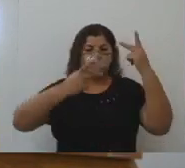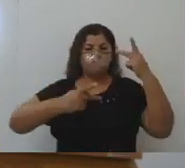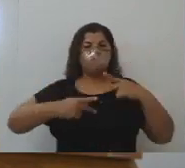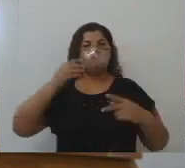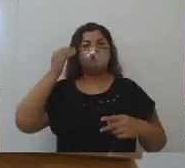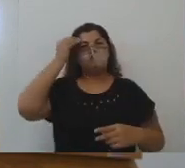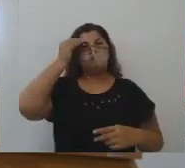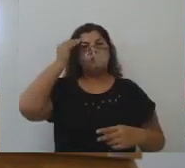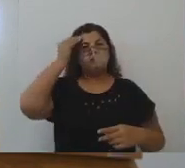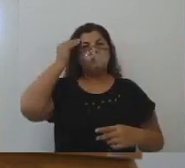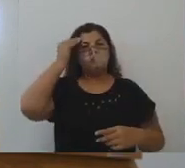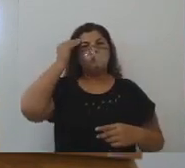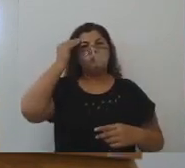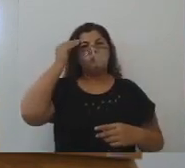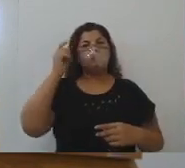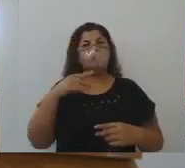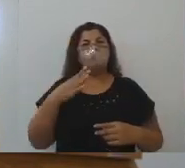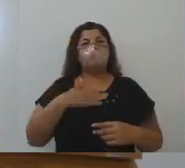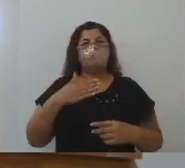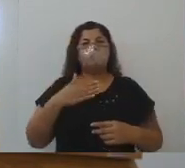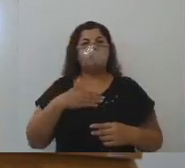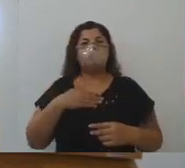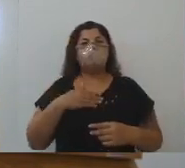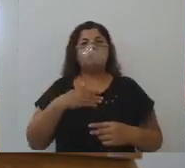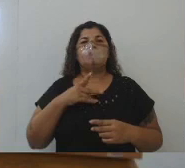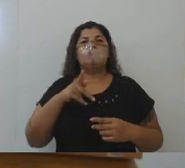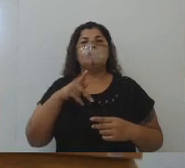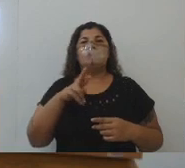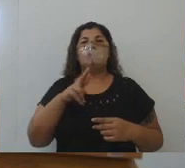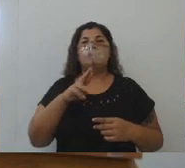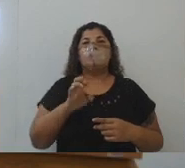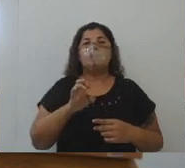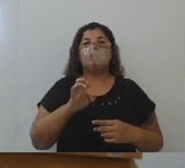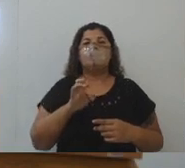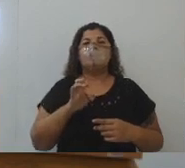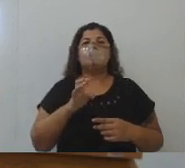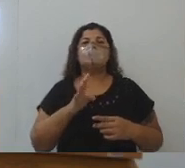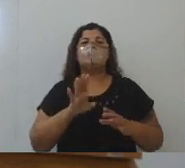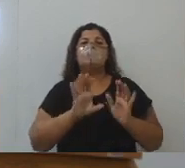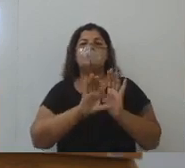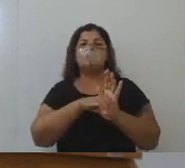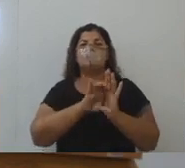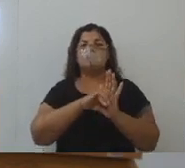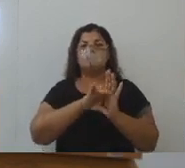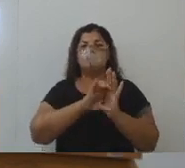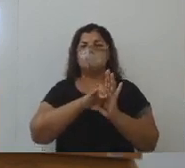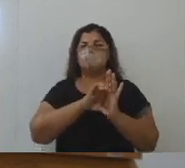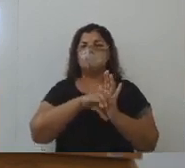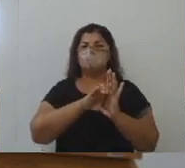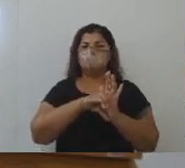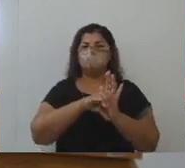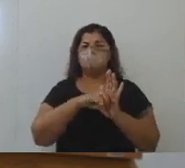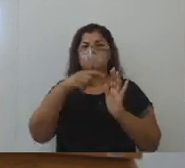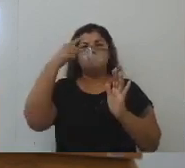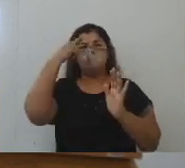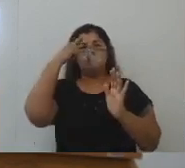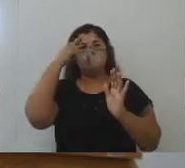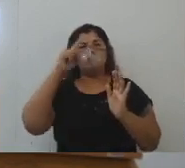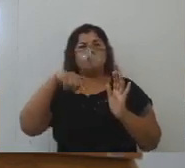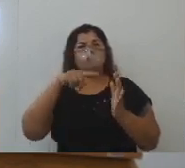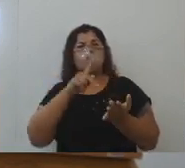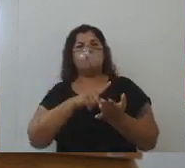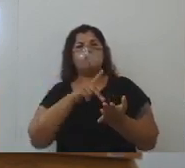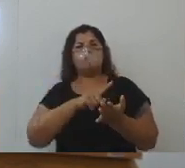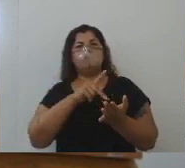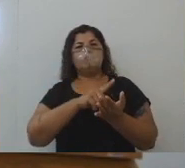eu estou utilizando o meu preconceito. Ou seja, eu estou usando aquilo que eu penso que é verdade absoluta